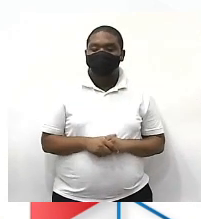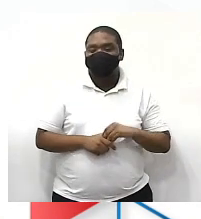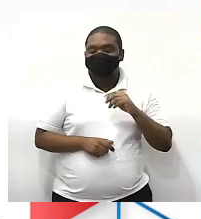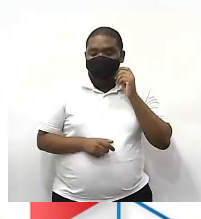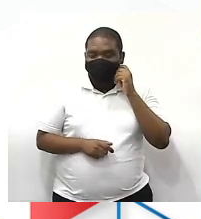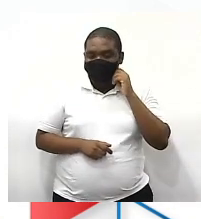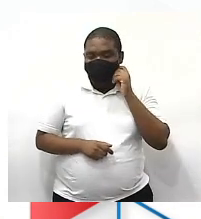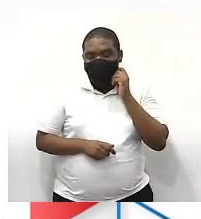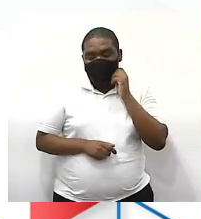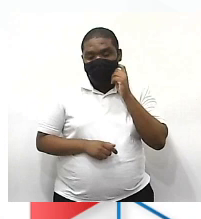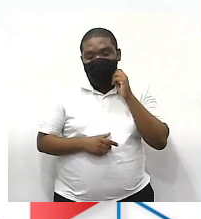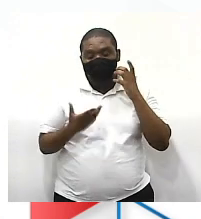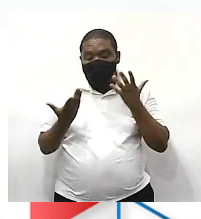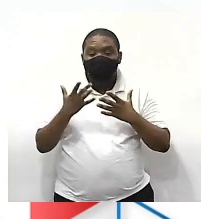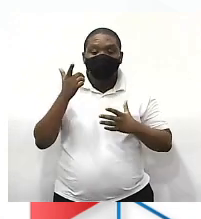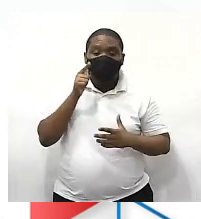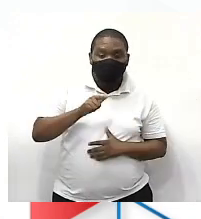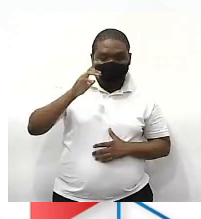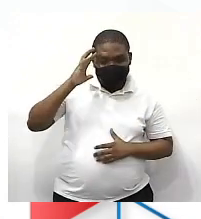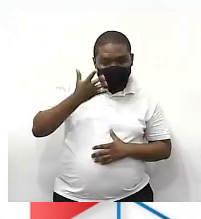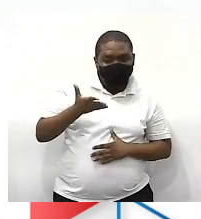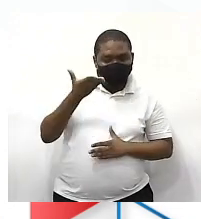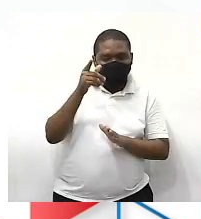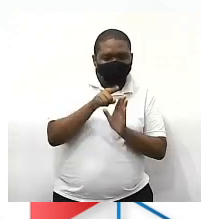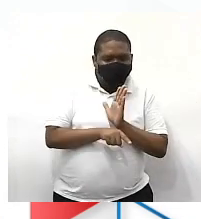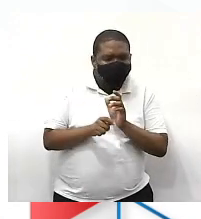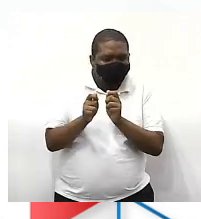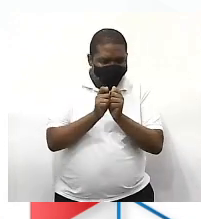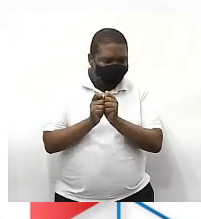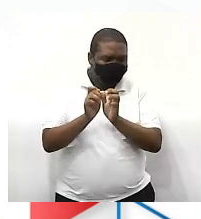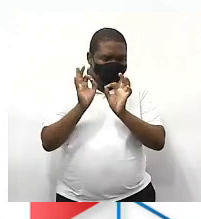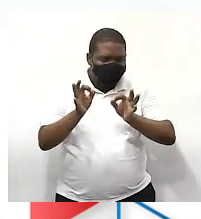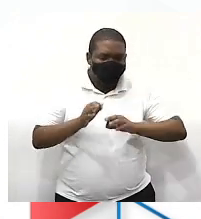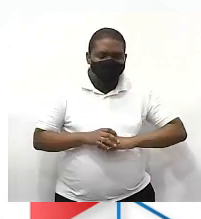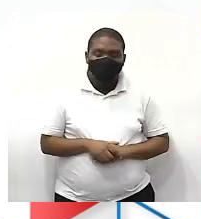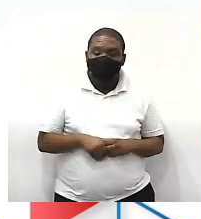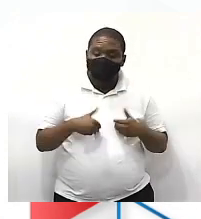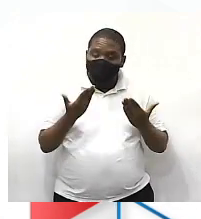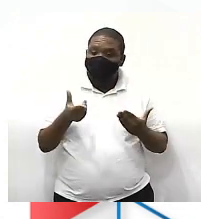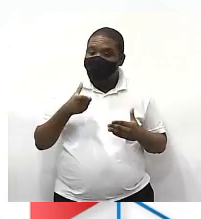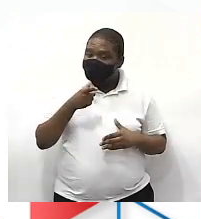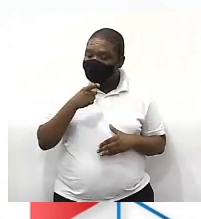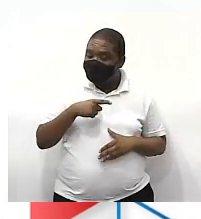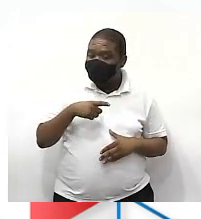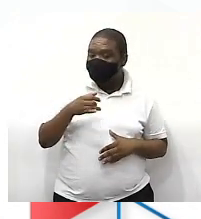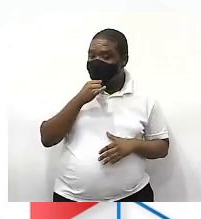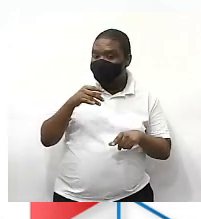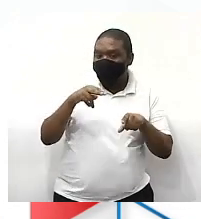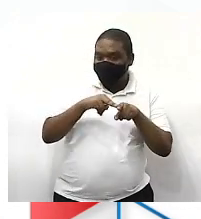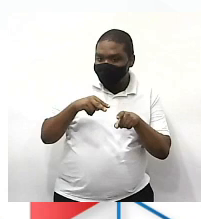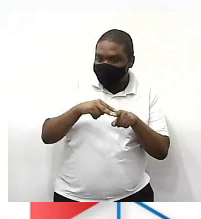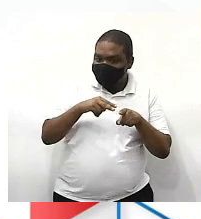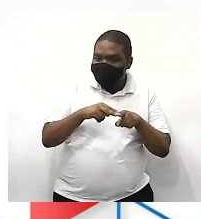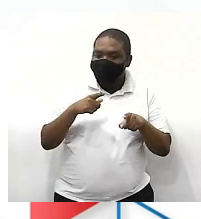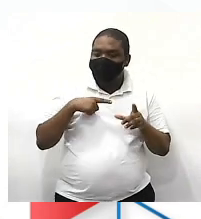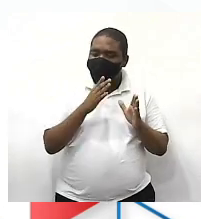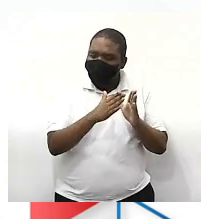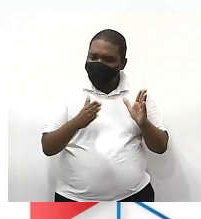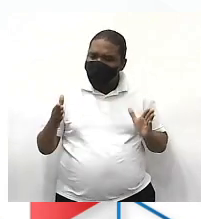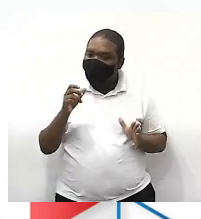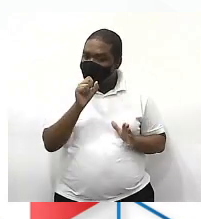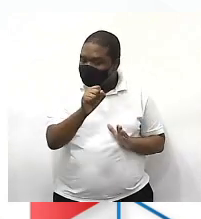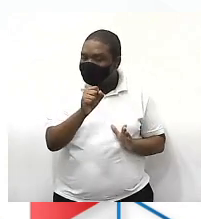gente fazer agora resolução de questões juntos, tá? Então, em uma pizzaria, as pizzas estão divididas em